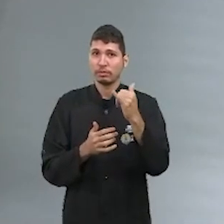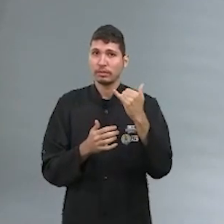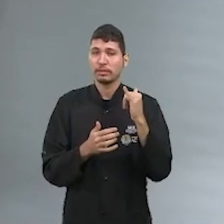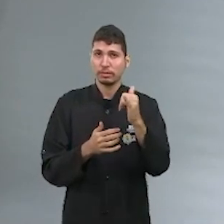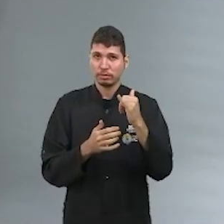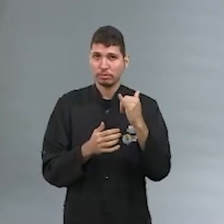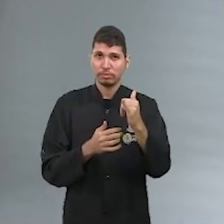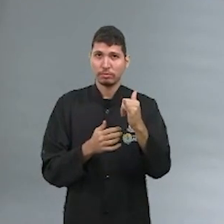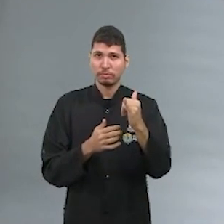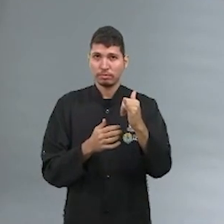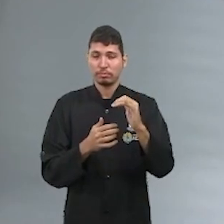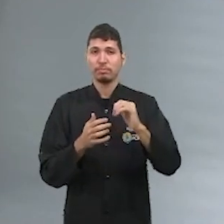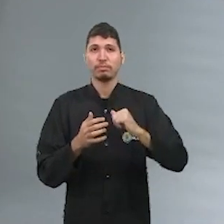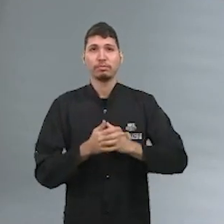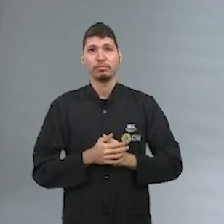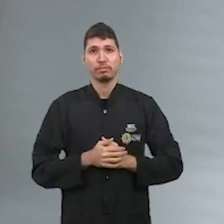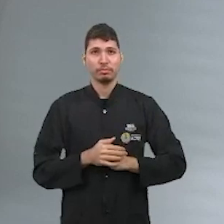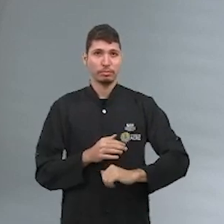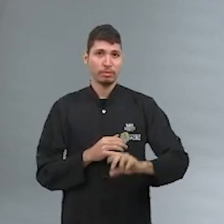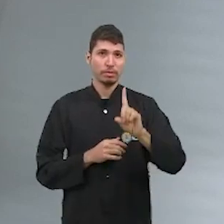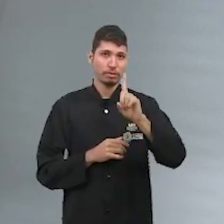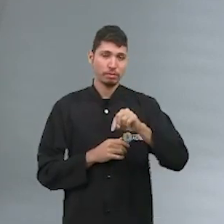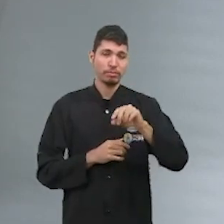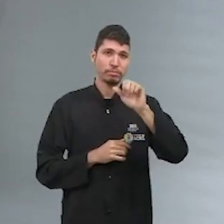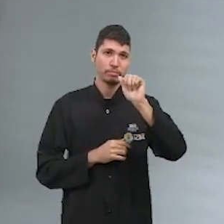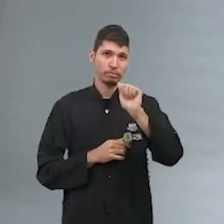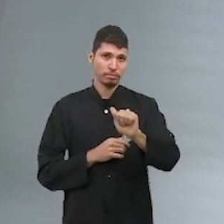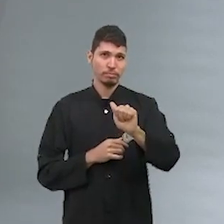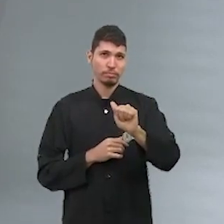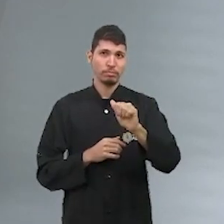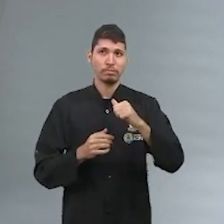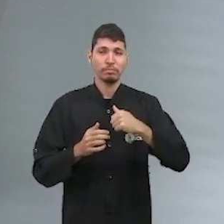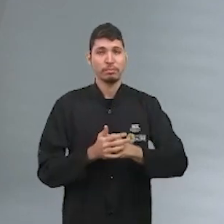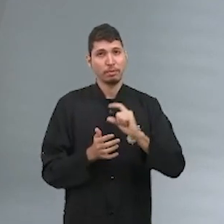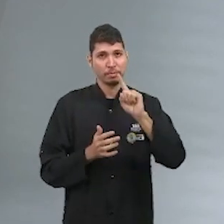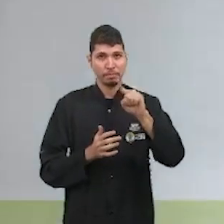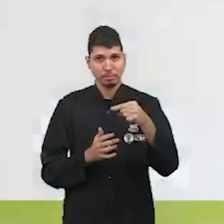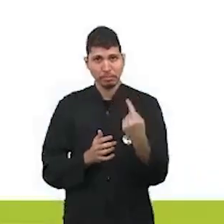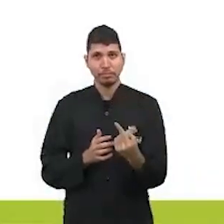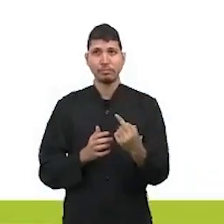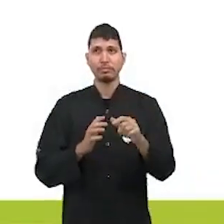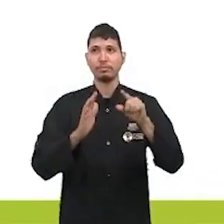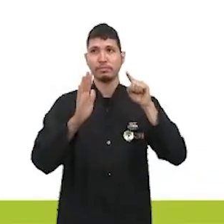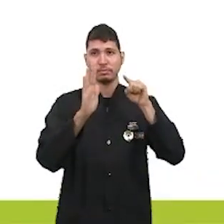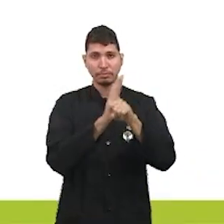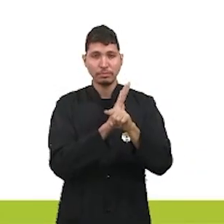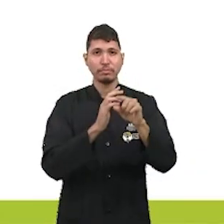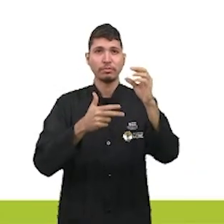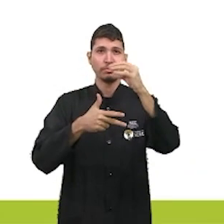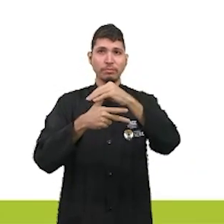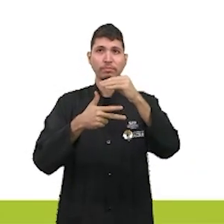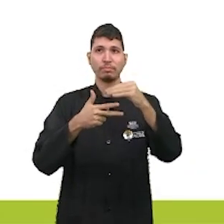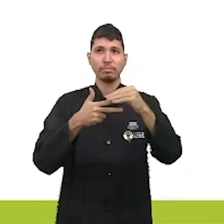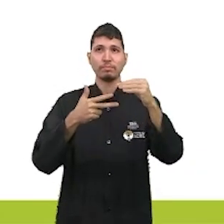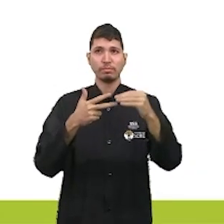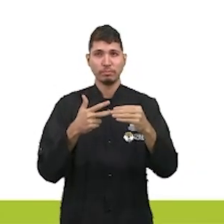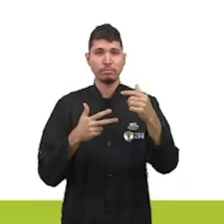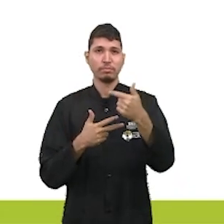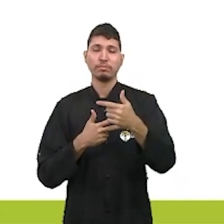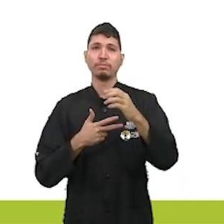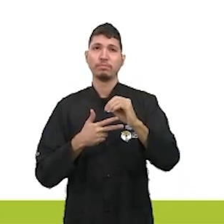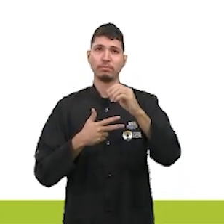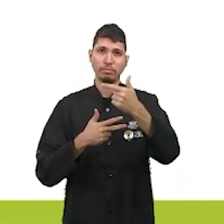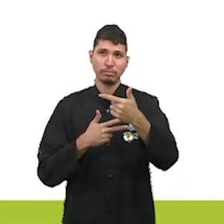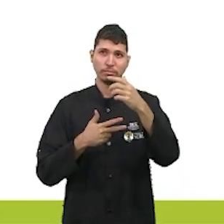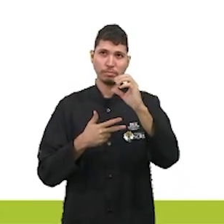Sistema Internacional é o ampere, tudo bem? A nossa próxima questão é a do Enem 2020, caderno